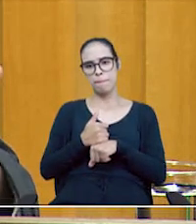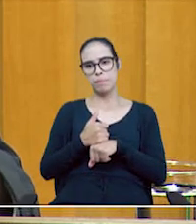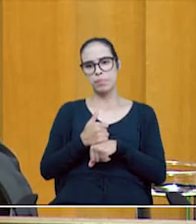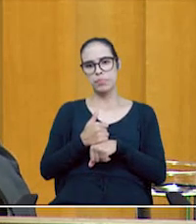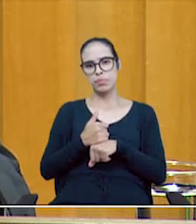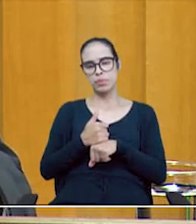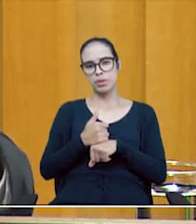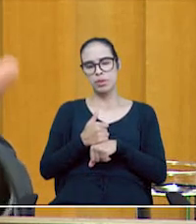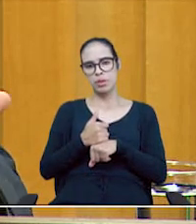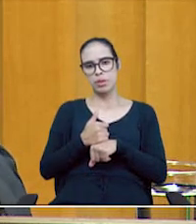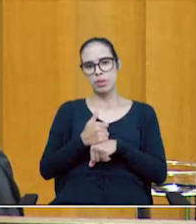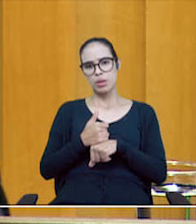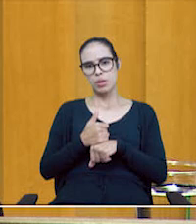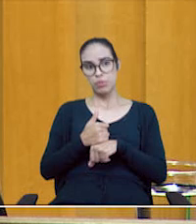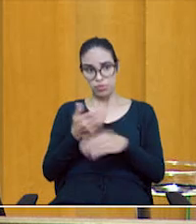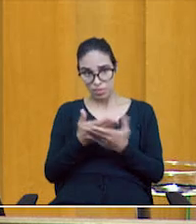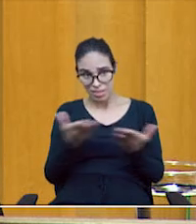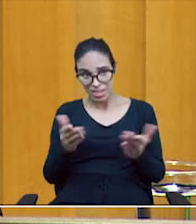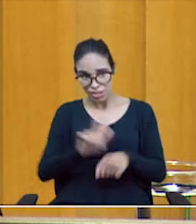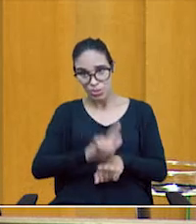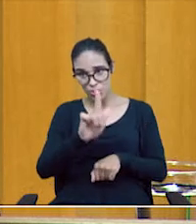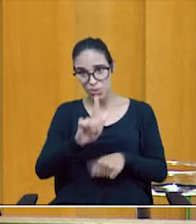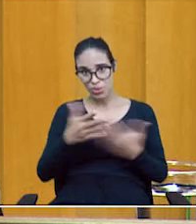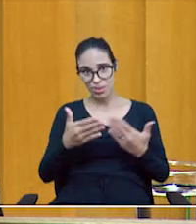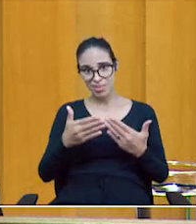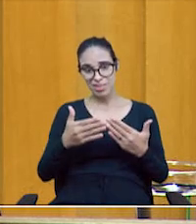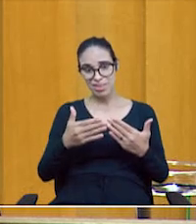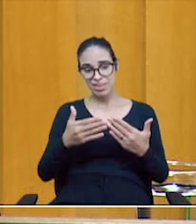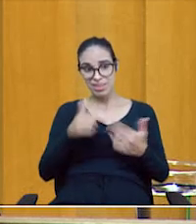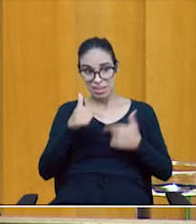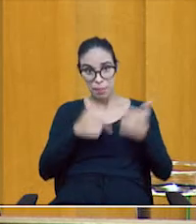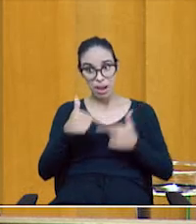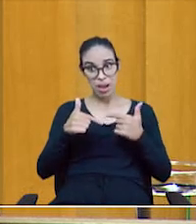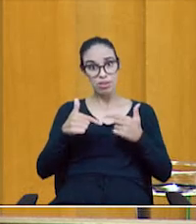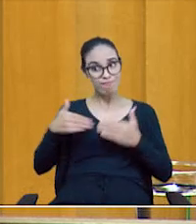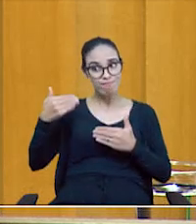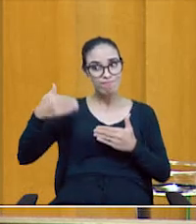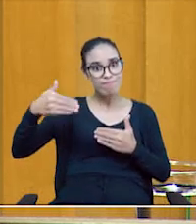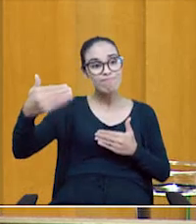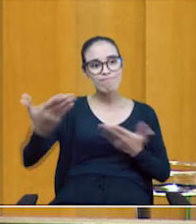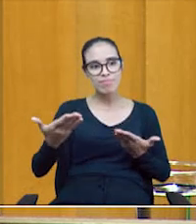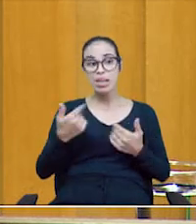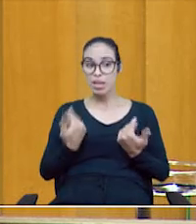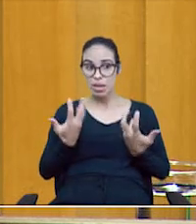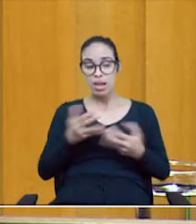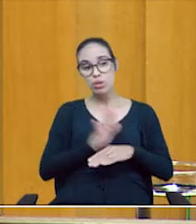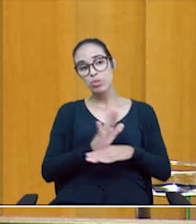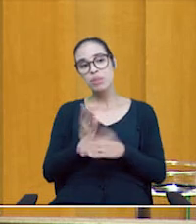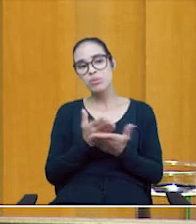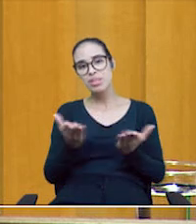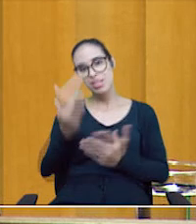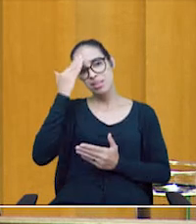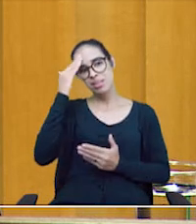gestores do futuro próximo dos seus respectivos tribunais algumas reflexões sobre um momento histórico absolutamente singular que nós estamos vivendo